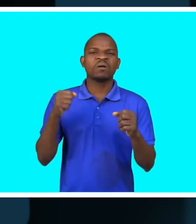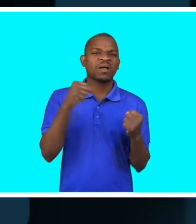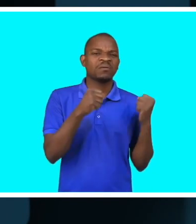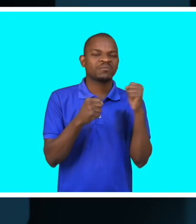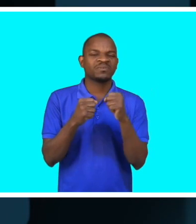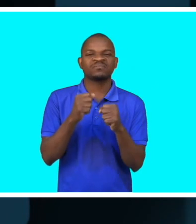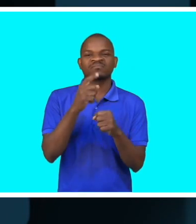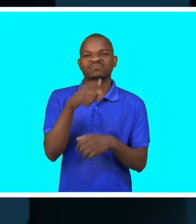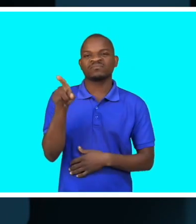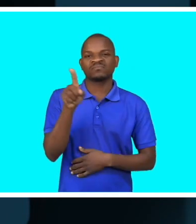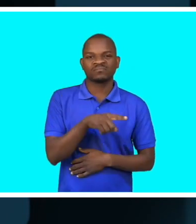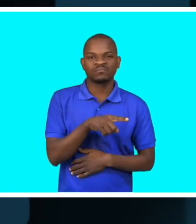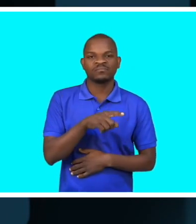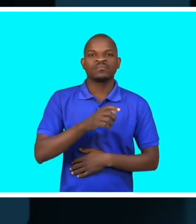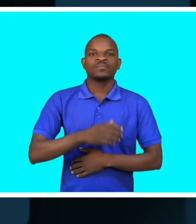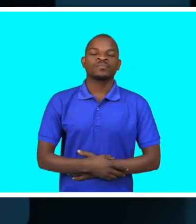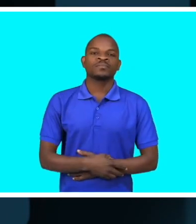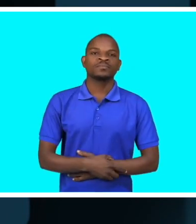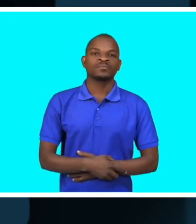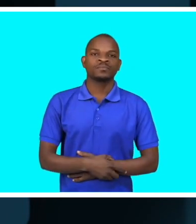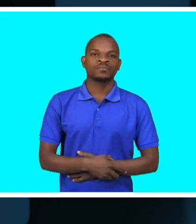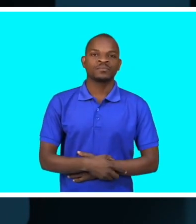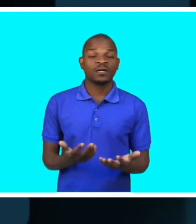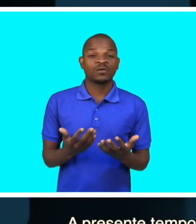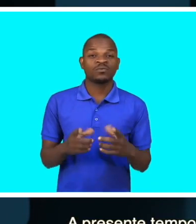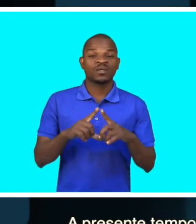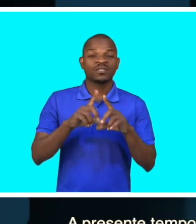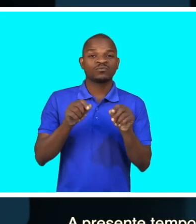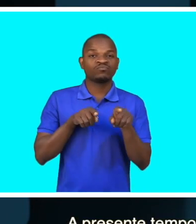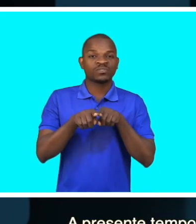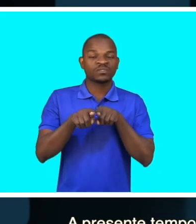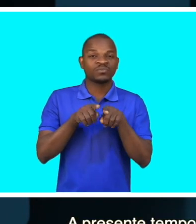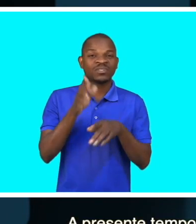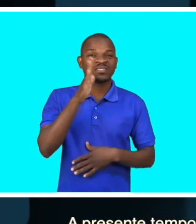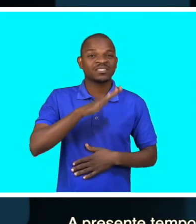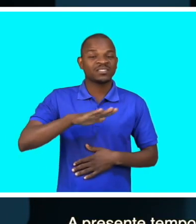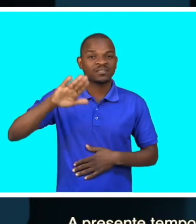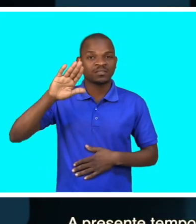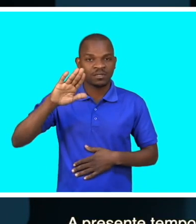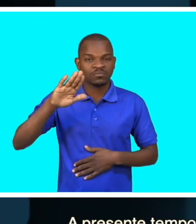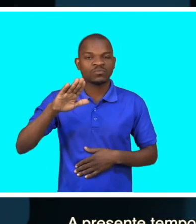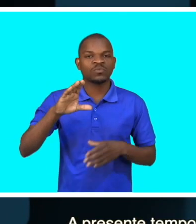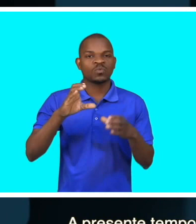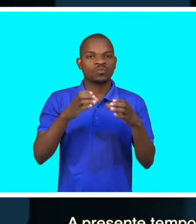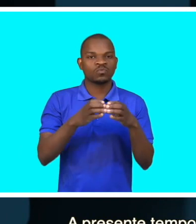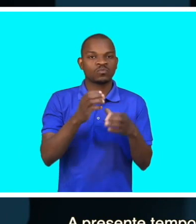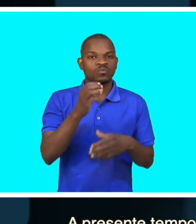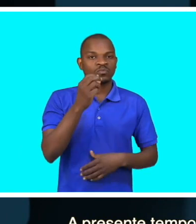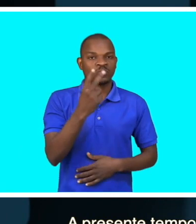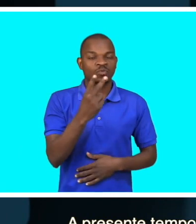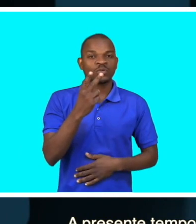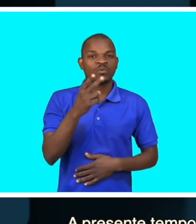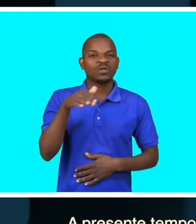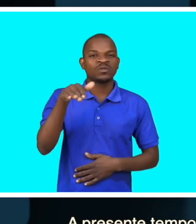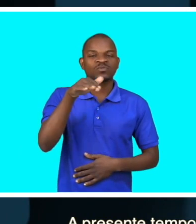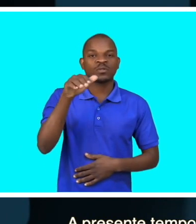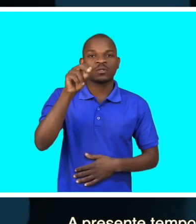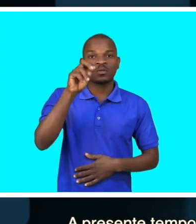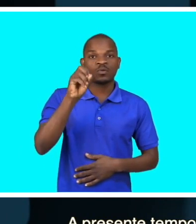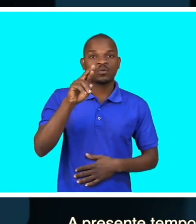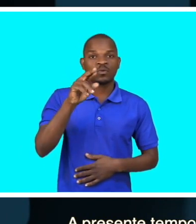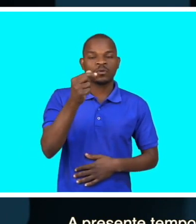Não é agressão, não é invadir o campo. Na presente temporada do Campeonato Nacional da 2ª Divisão Zona